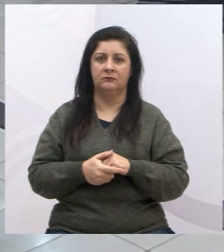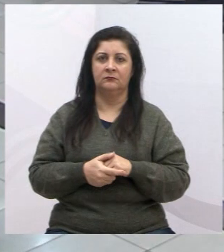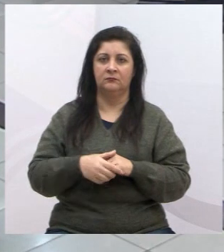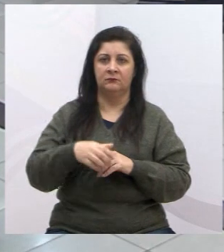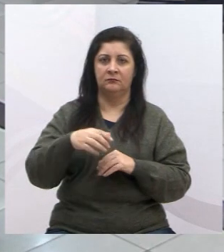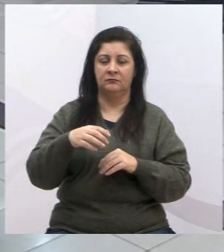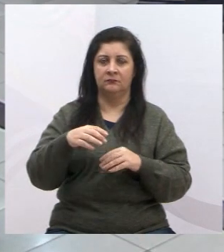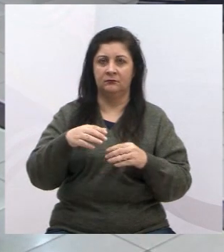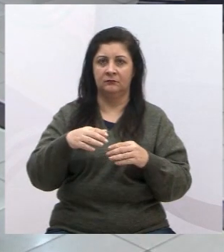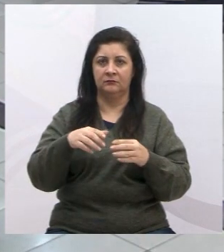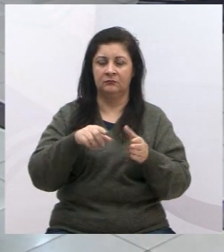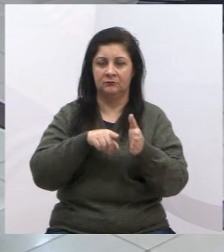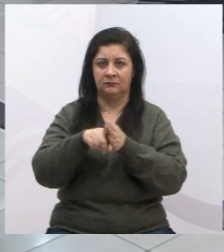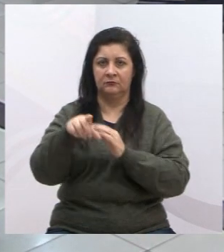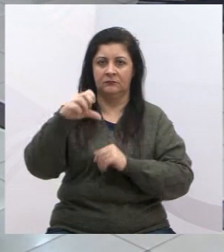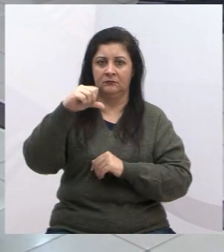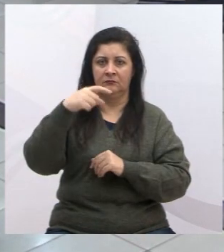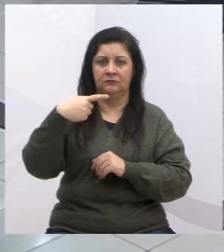91.